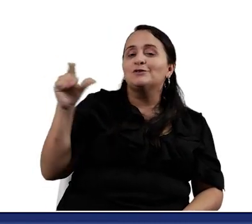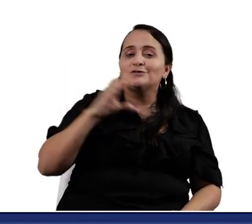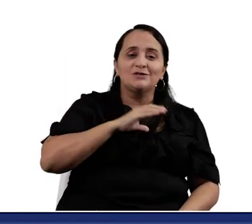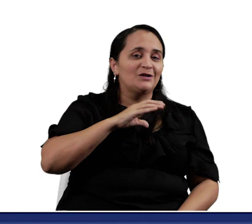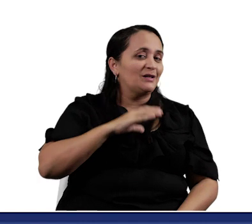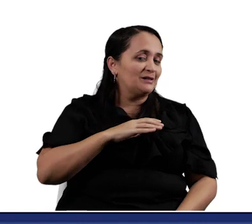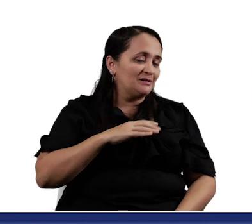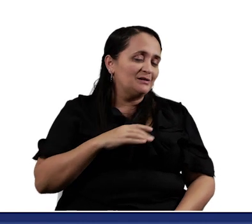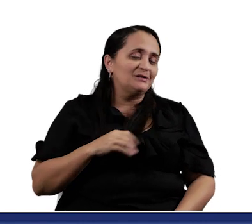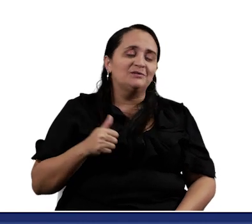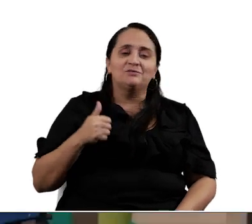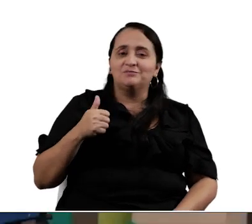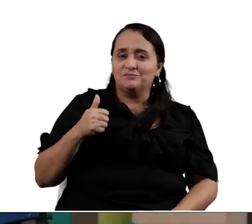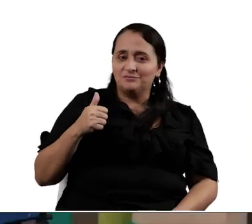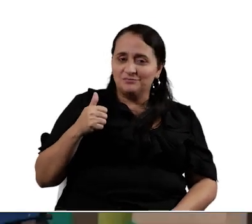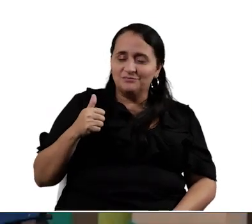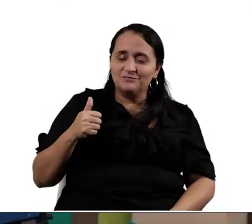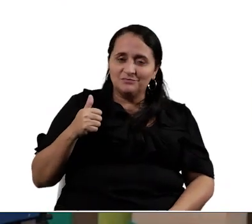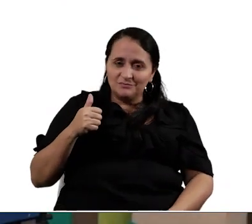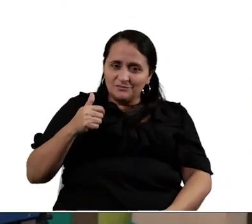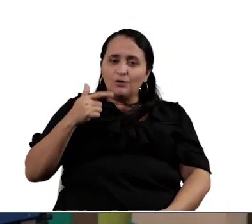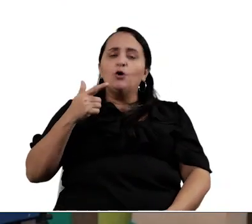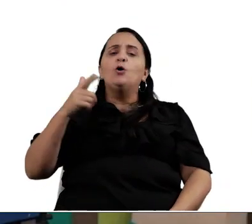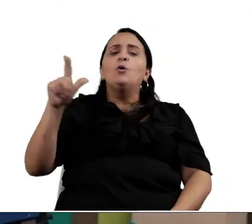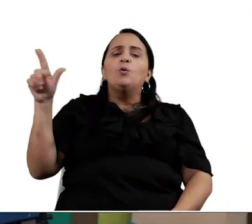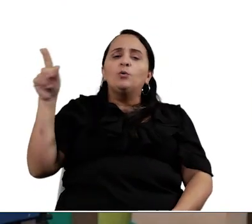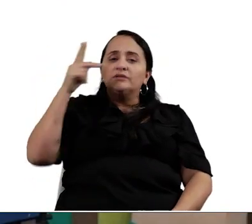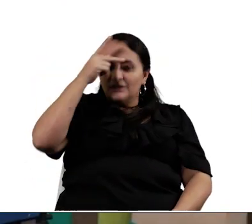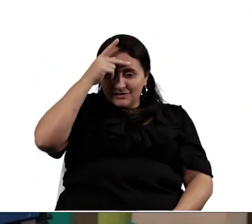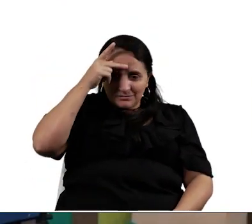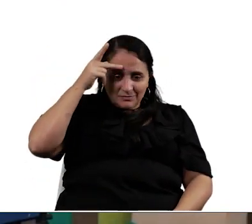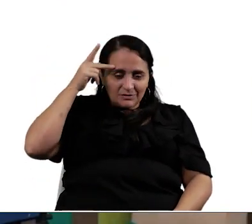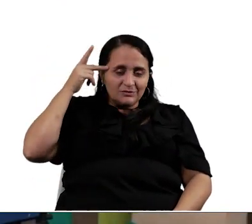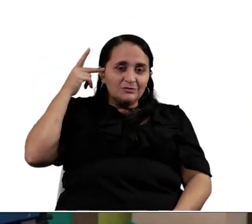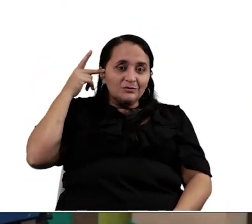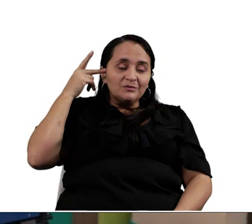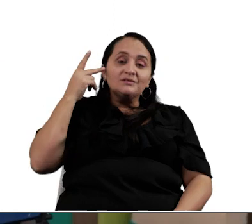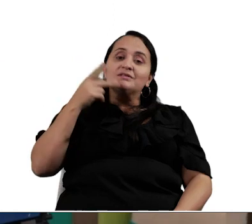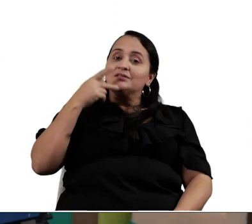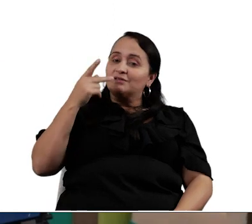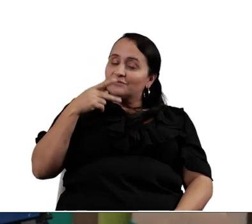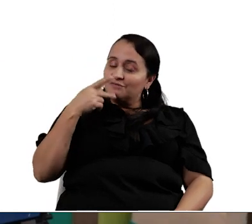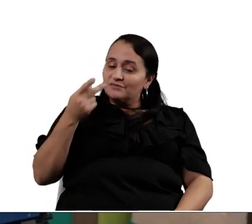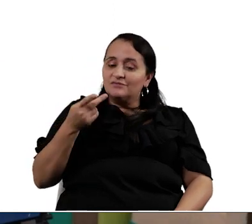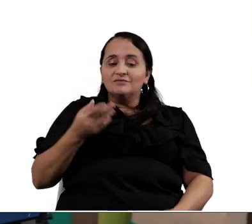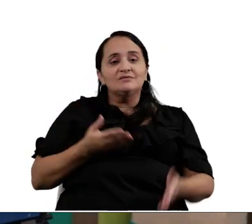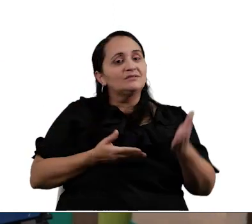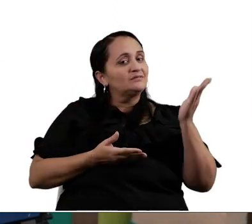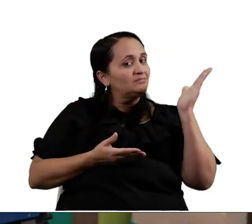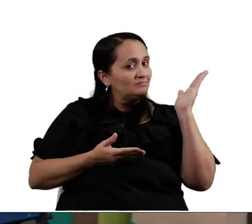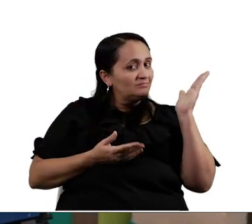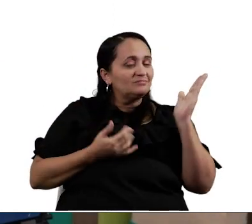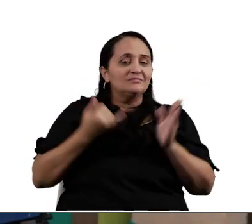da escola. Então, os outros personagens que também são falados na história são